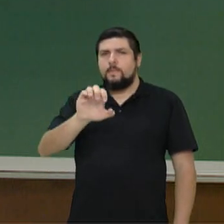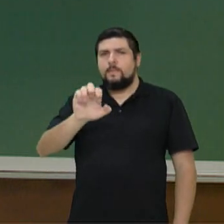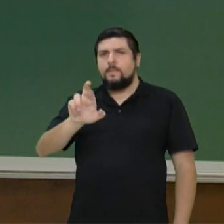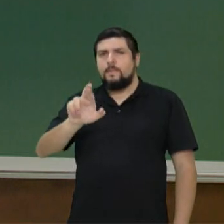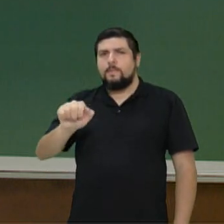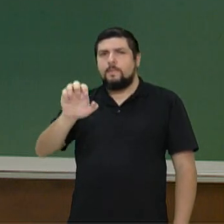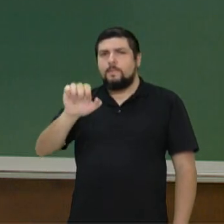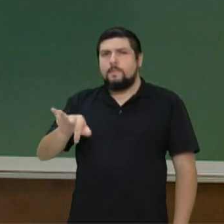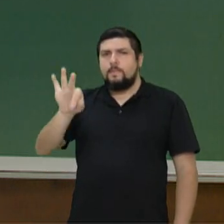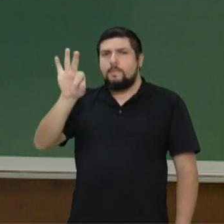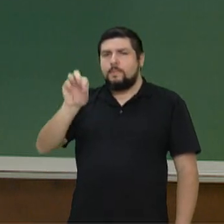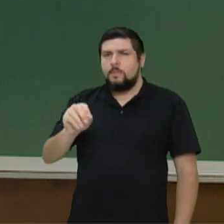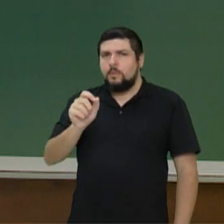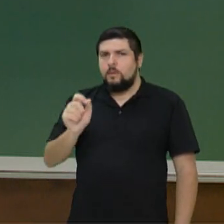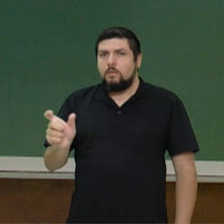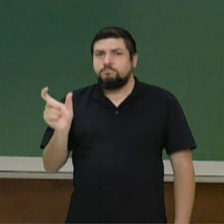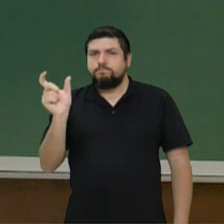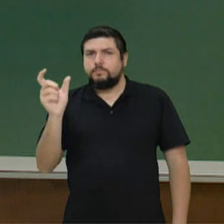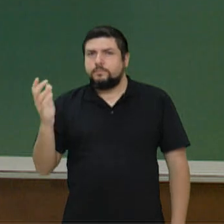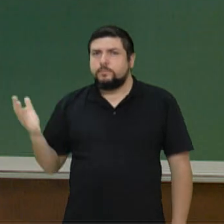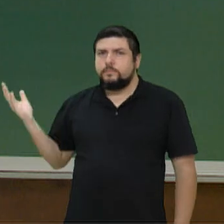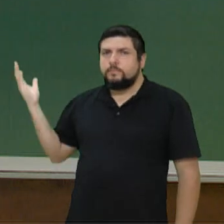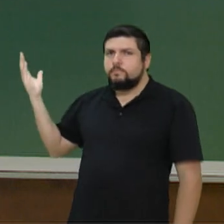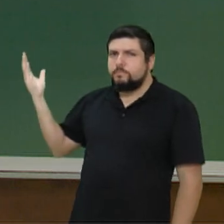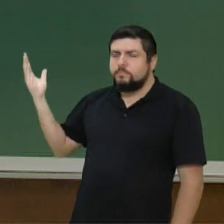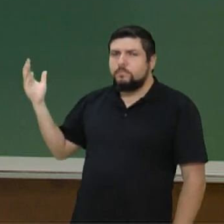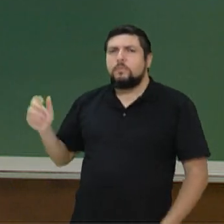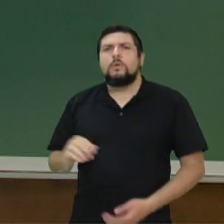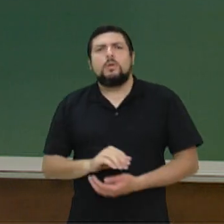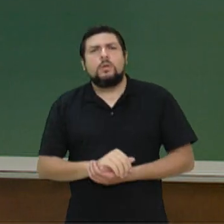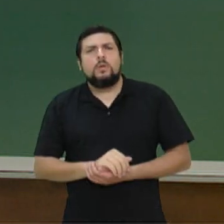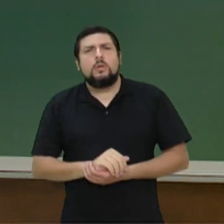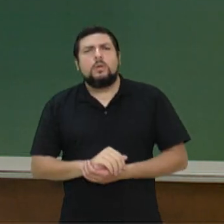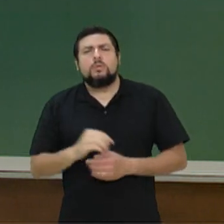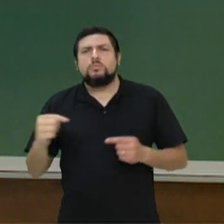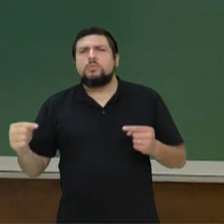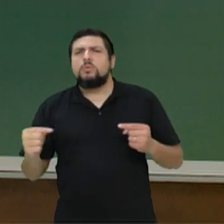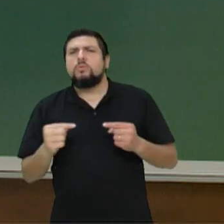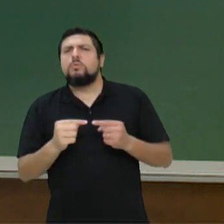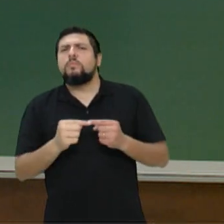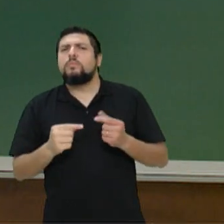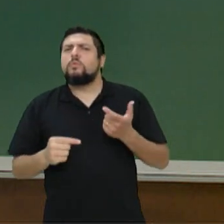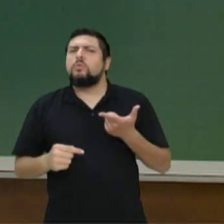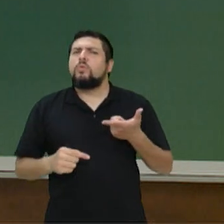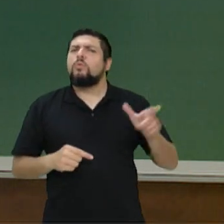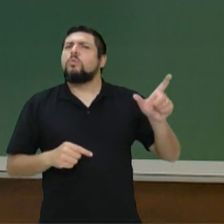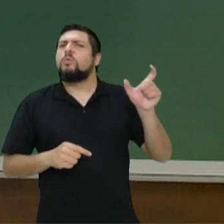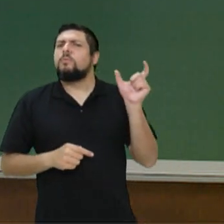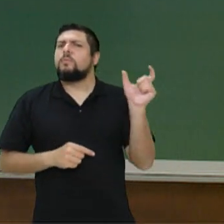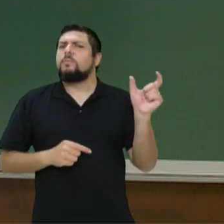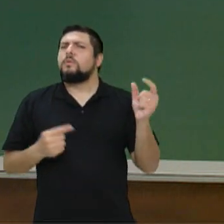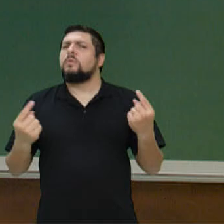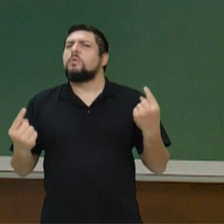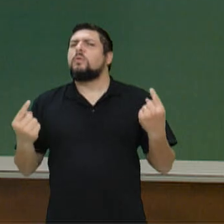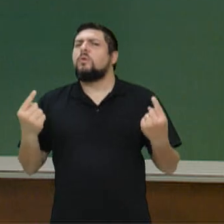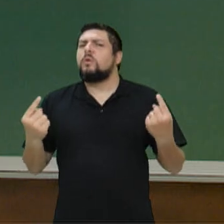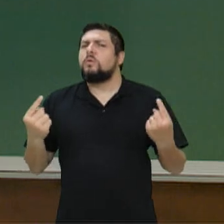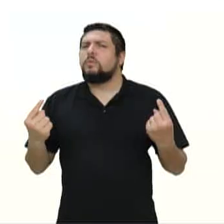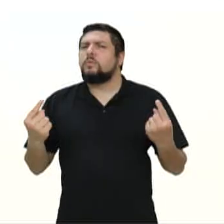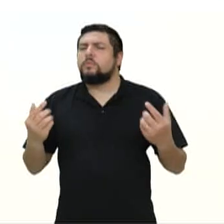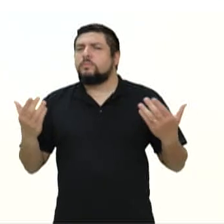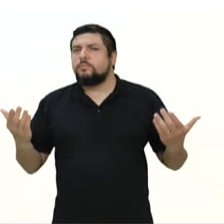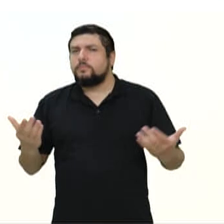está aqui grifada, encerramento. Tem relação com qual palavra do título?